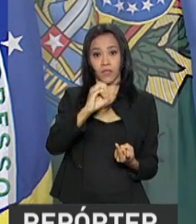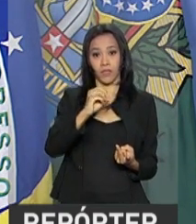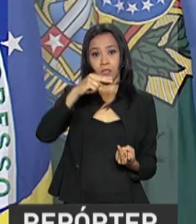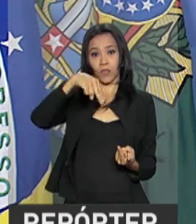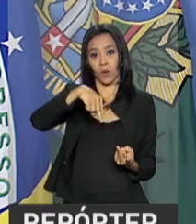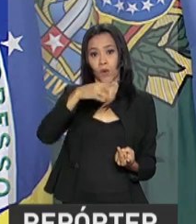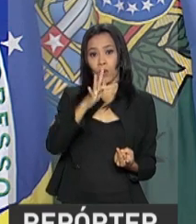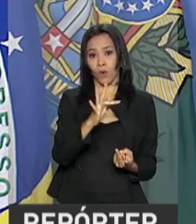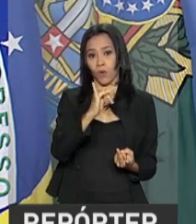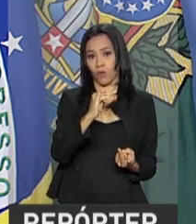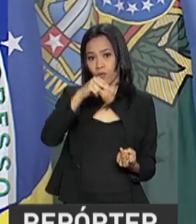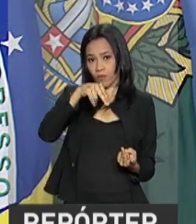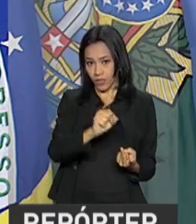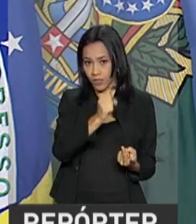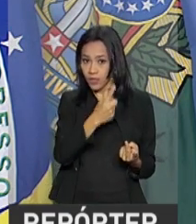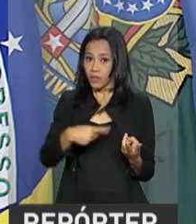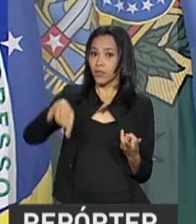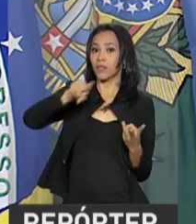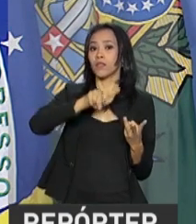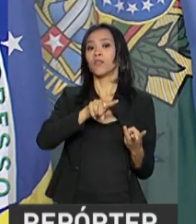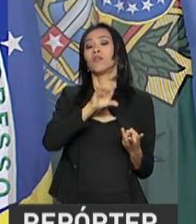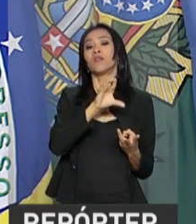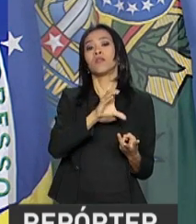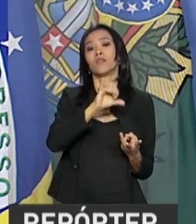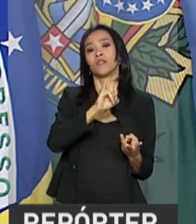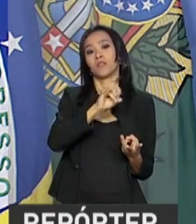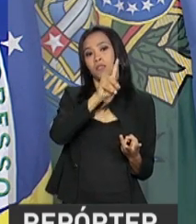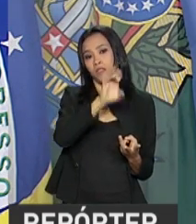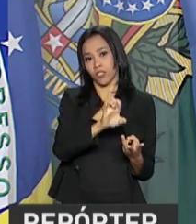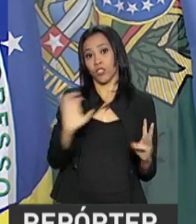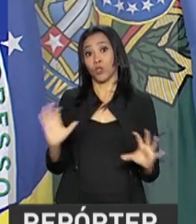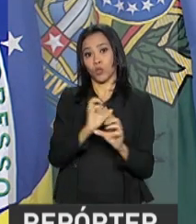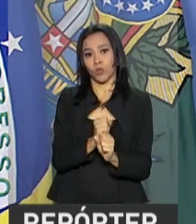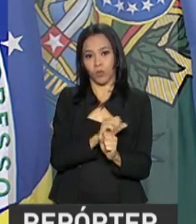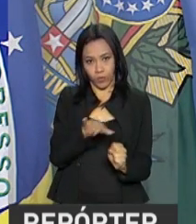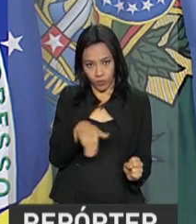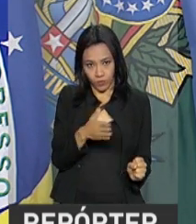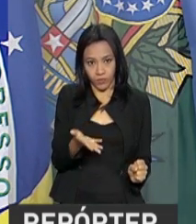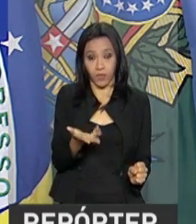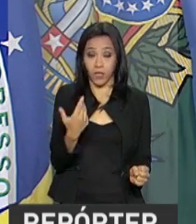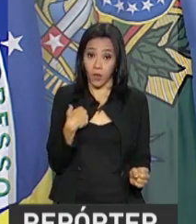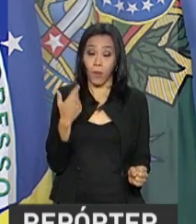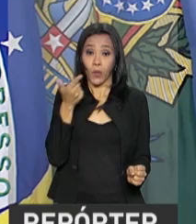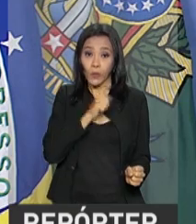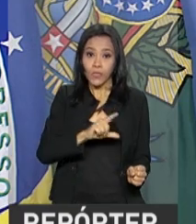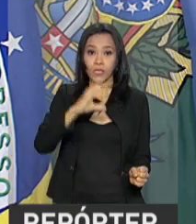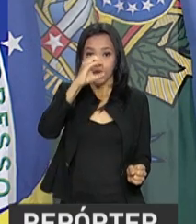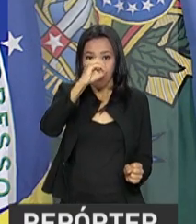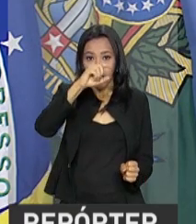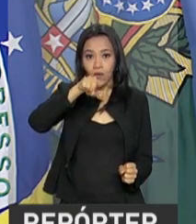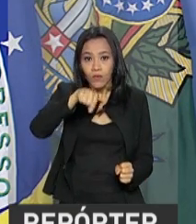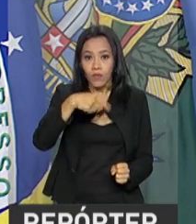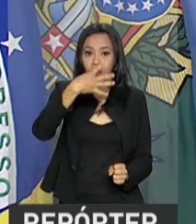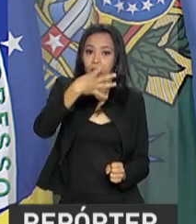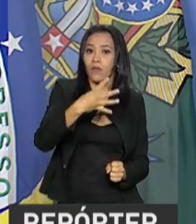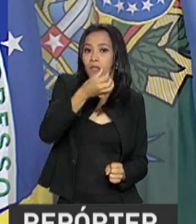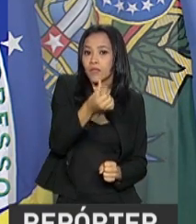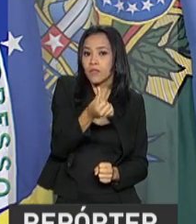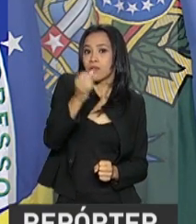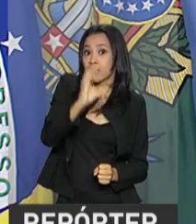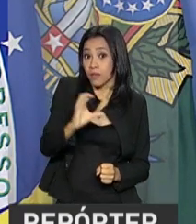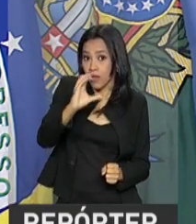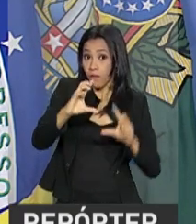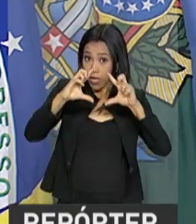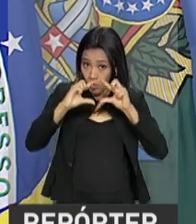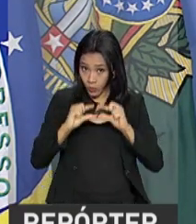da Sid somados e para chegar a esses 46 centavos eu quero que todos os